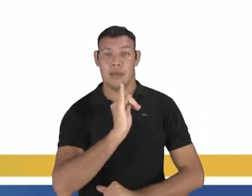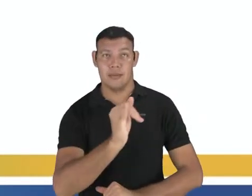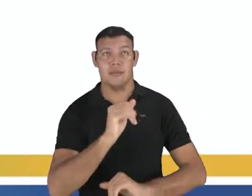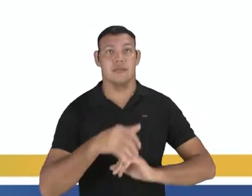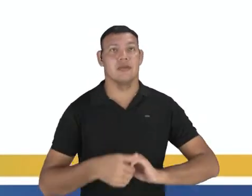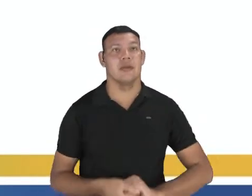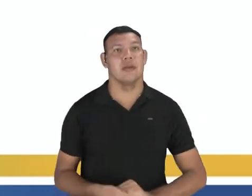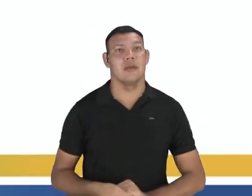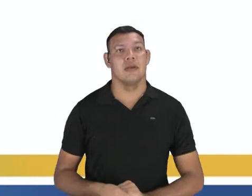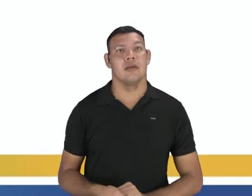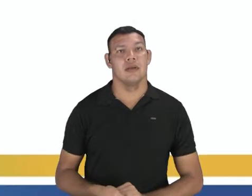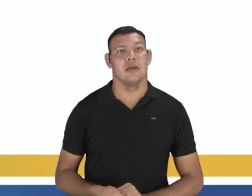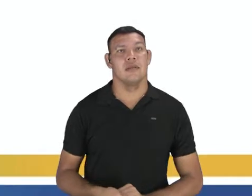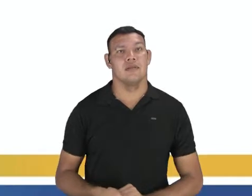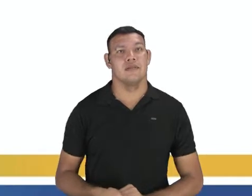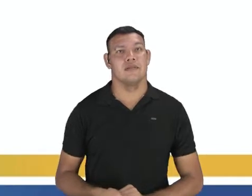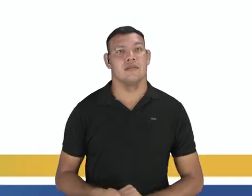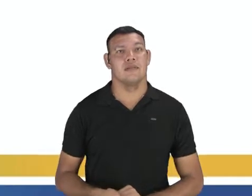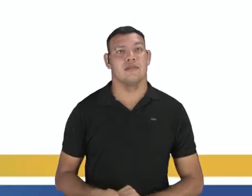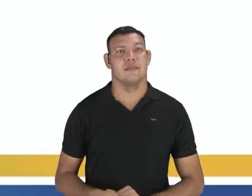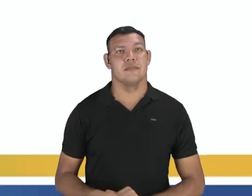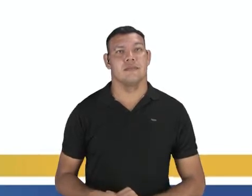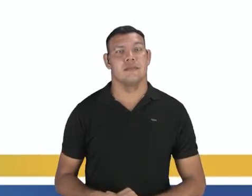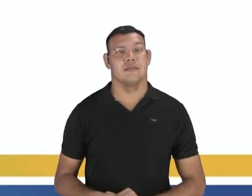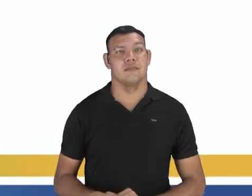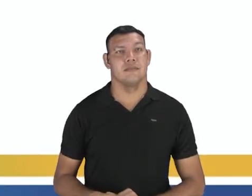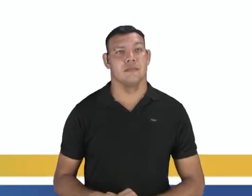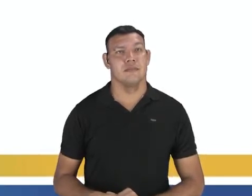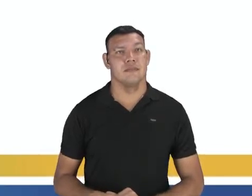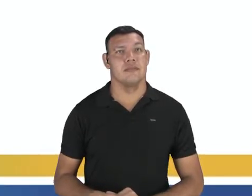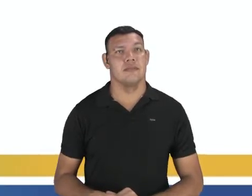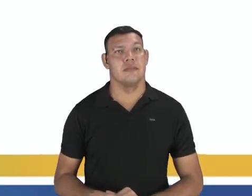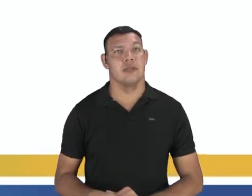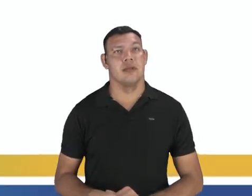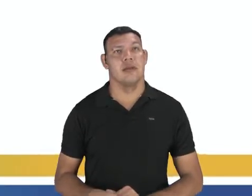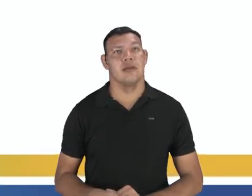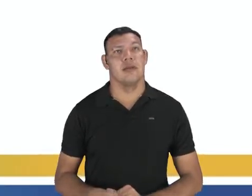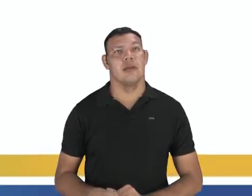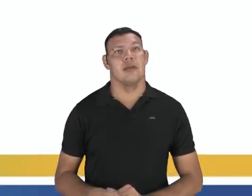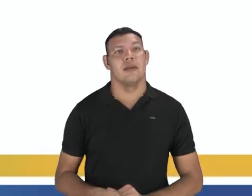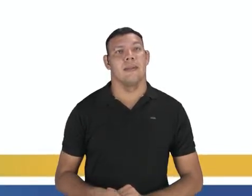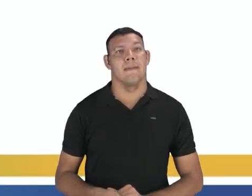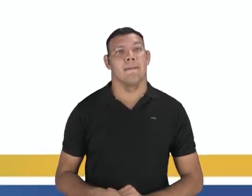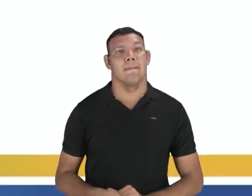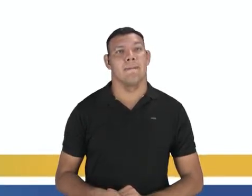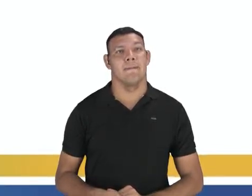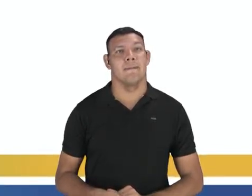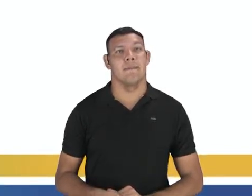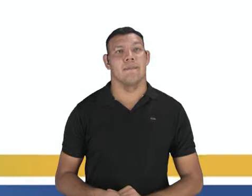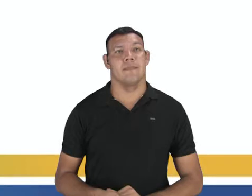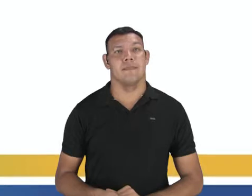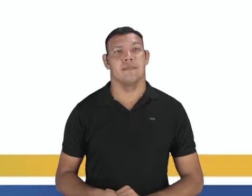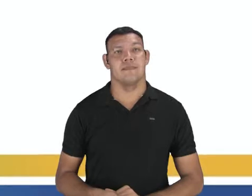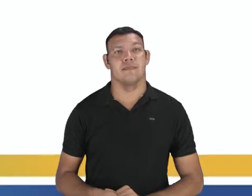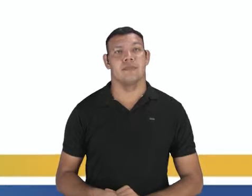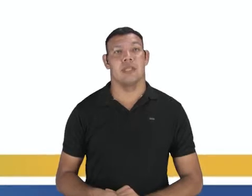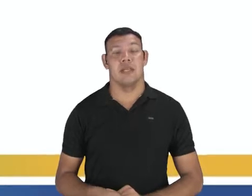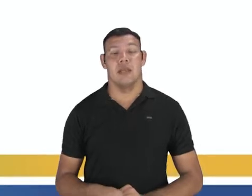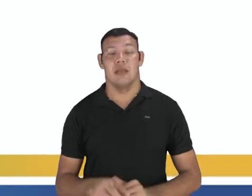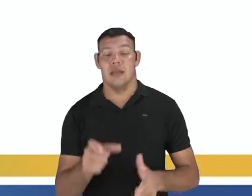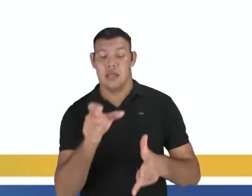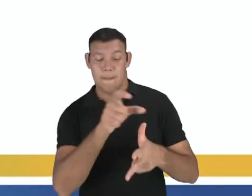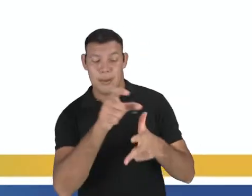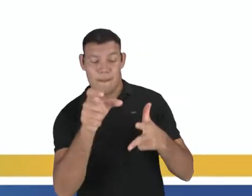Quem participa da história é o personagem. Se narra em terceira pessoa, é chamado de narrador observador. Ele está lá, só